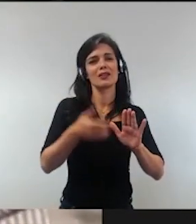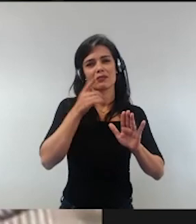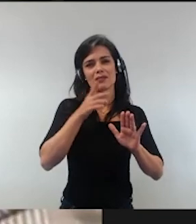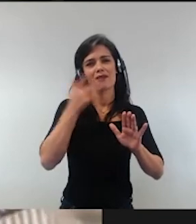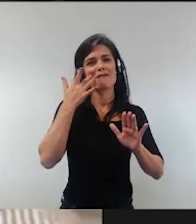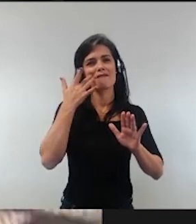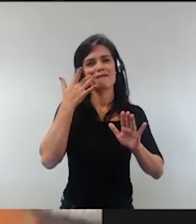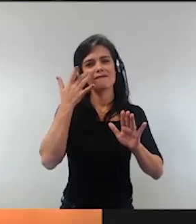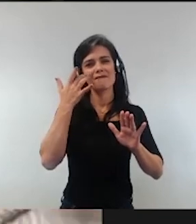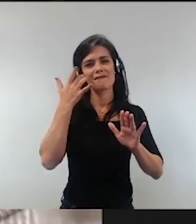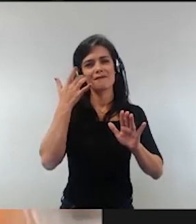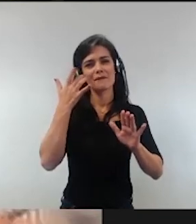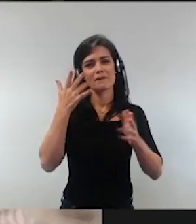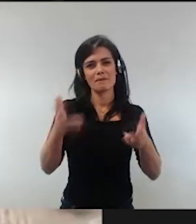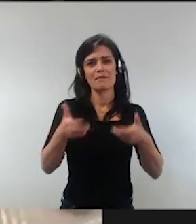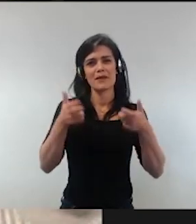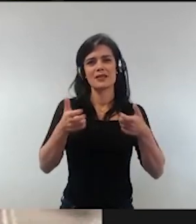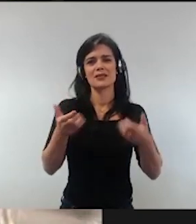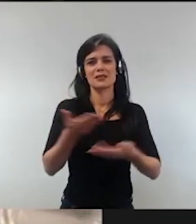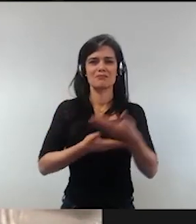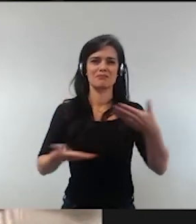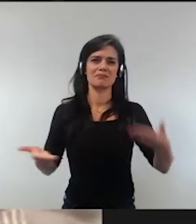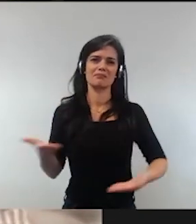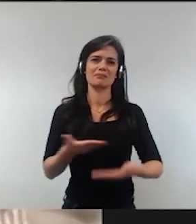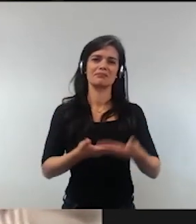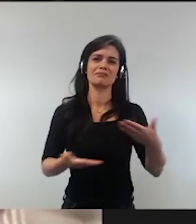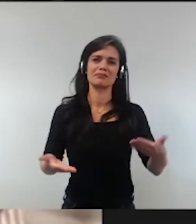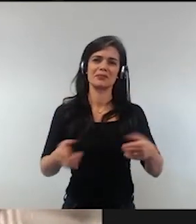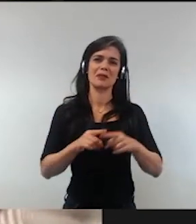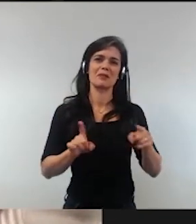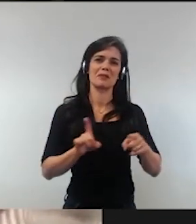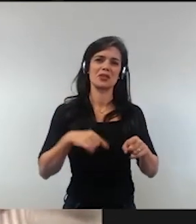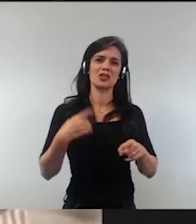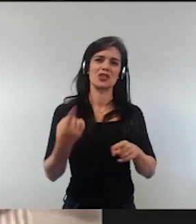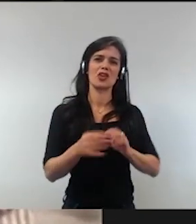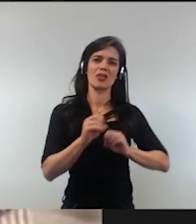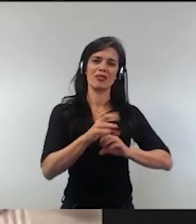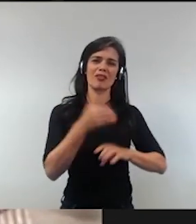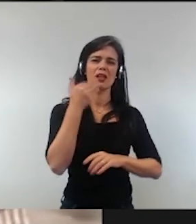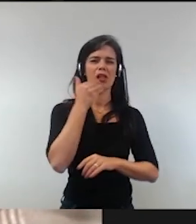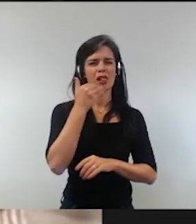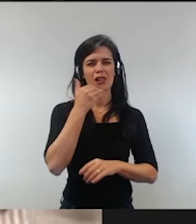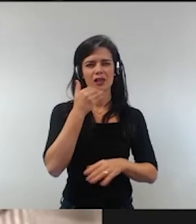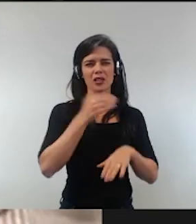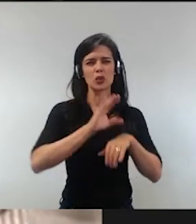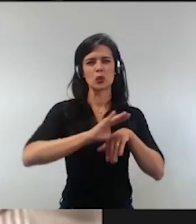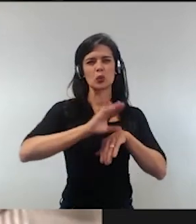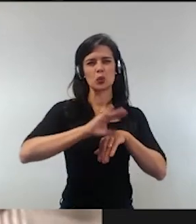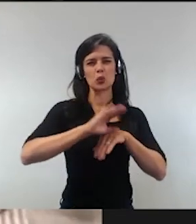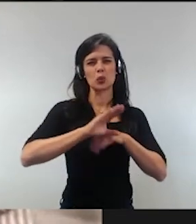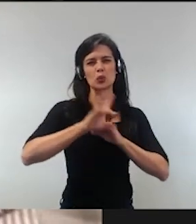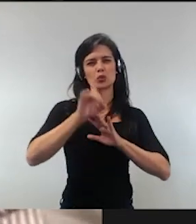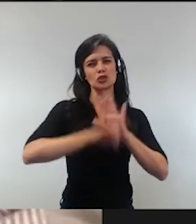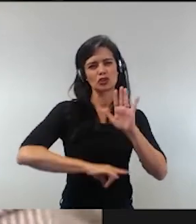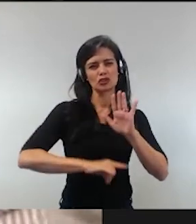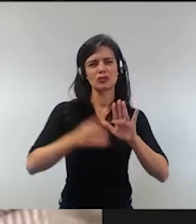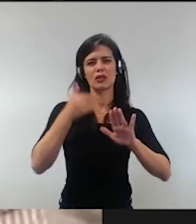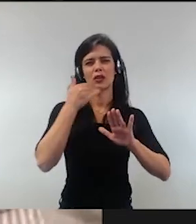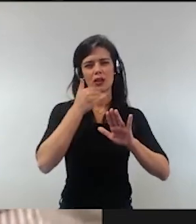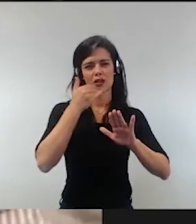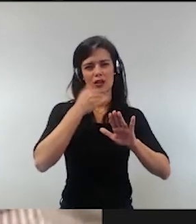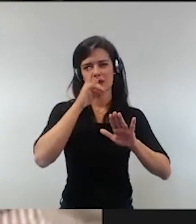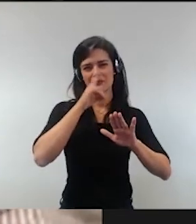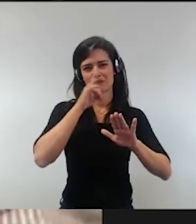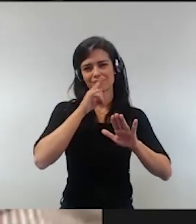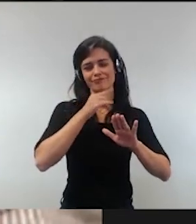Mas, até por conta das deficiências na educação dos cursos de direito, isso